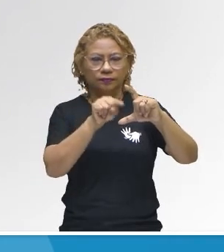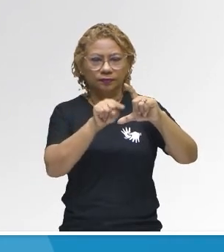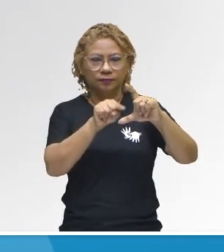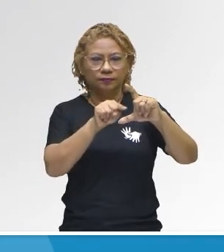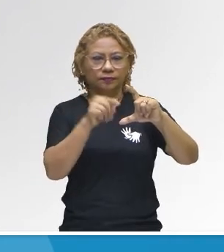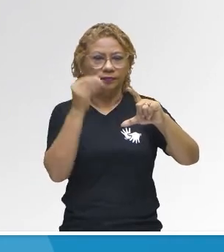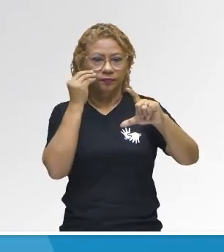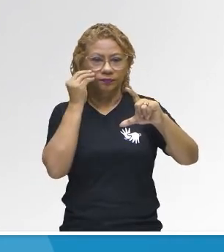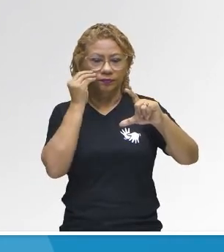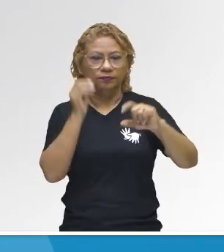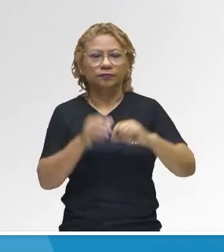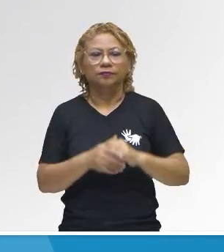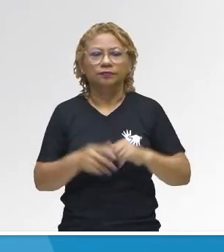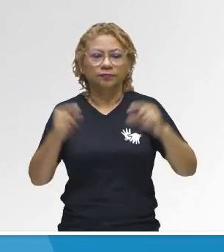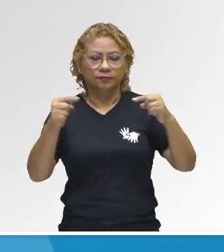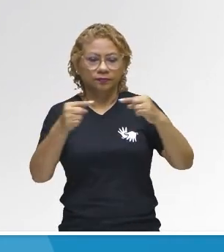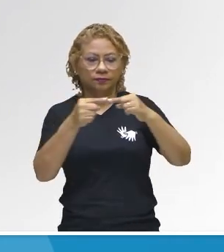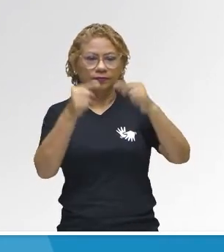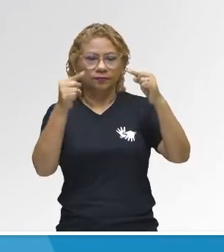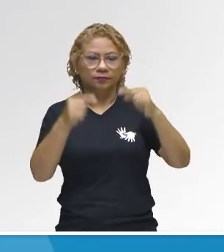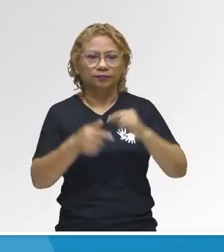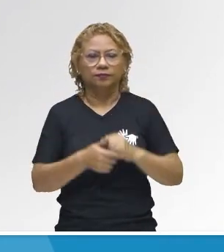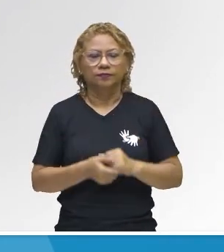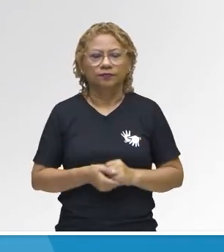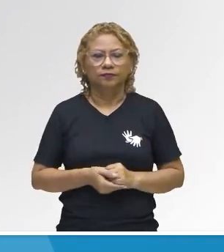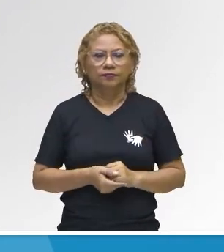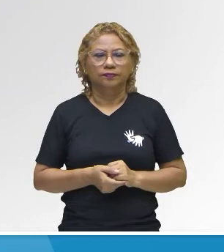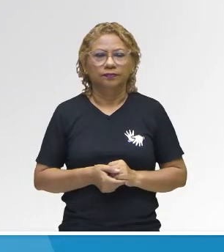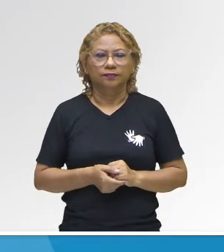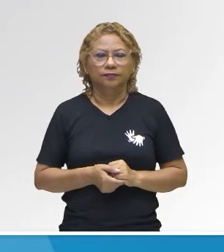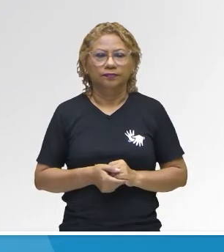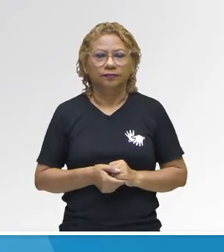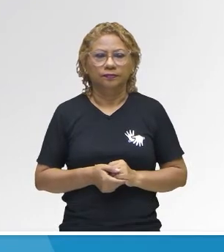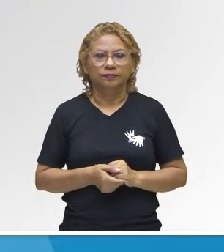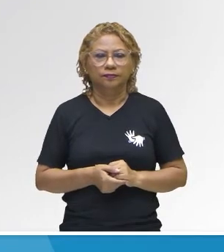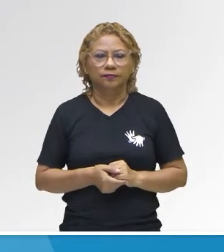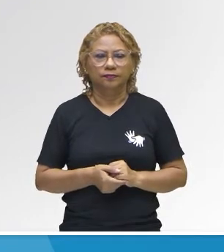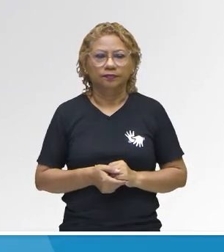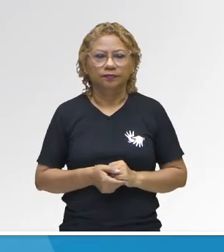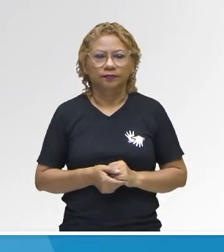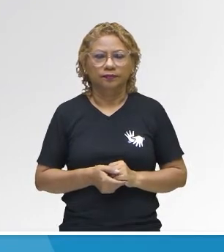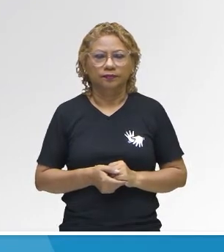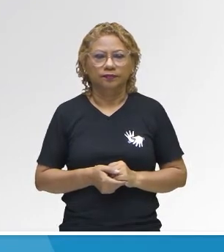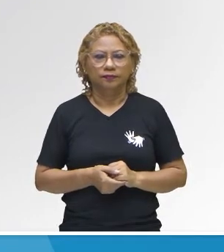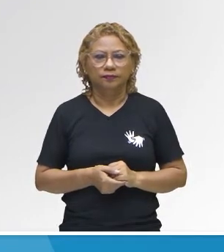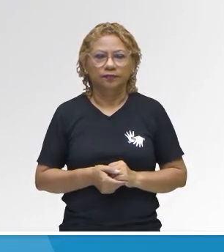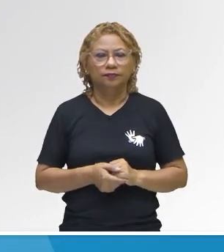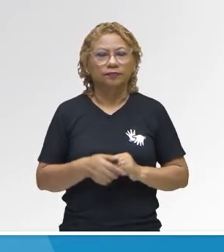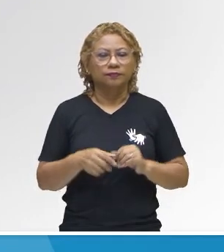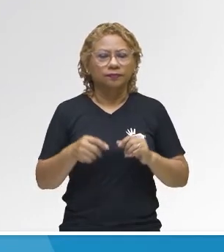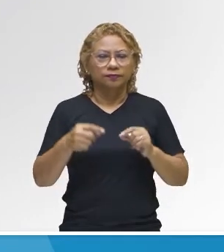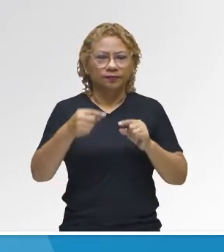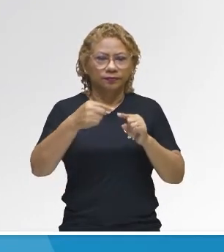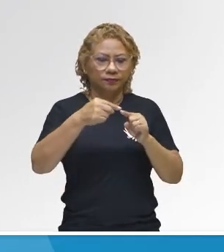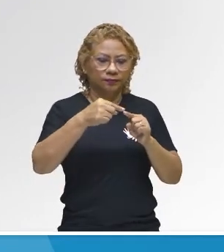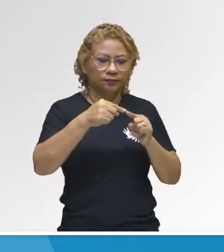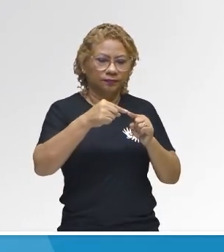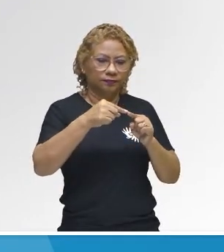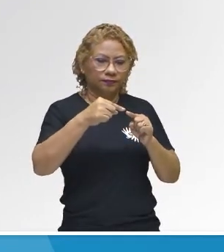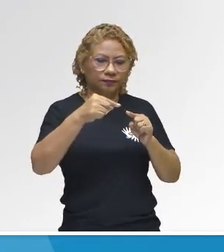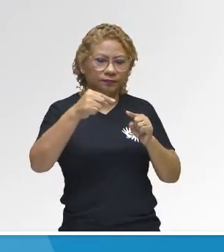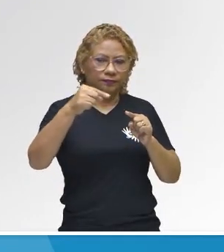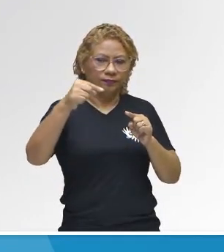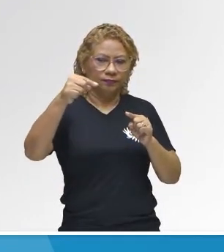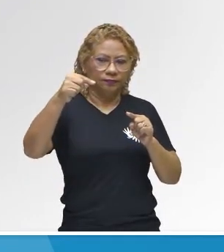Ele vai coincidir com a reta tangente quando passa exatamente aqui